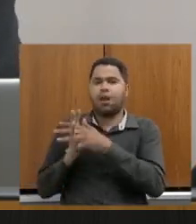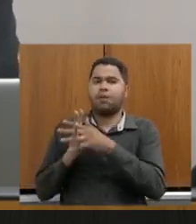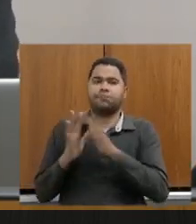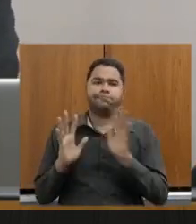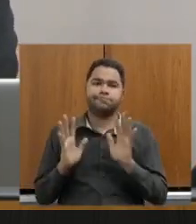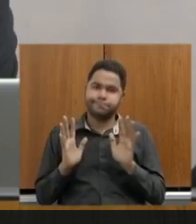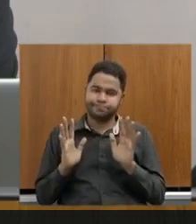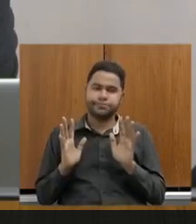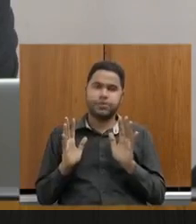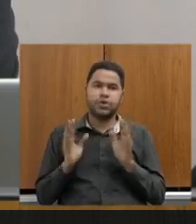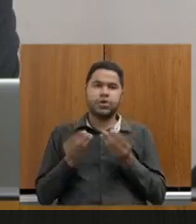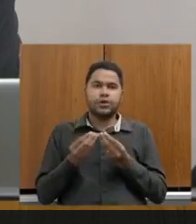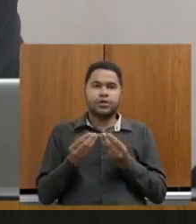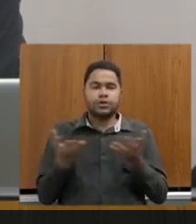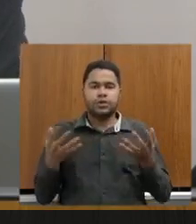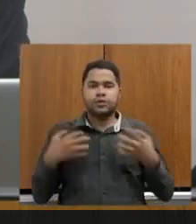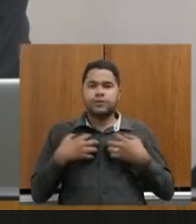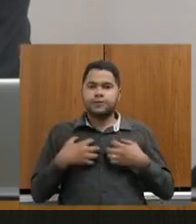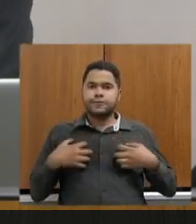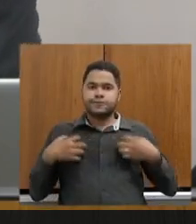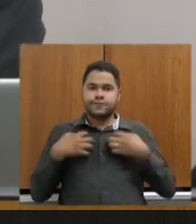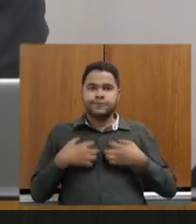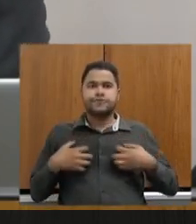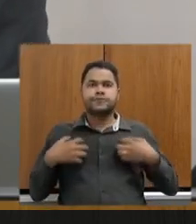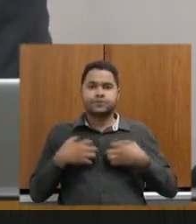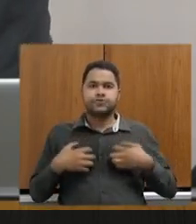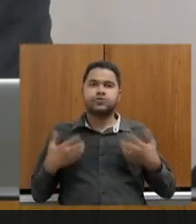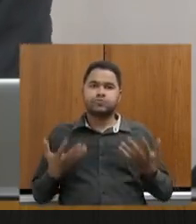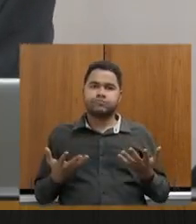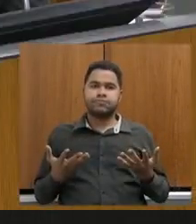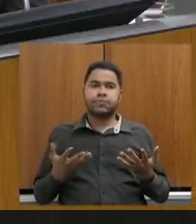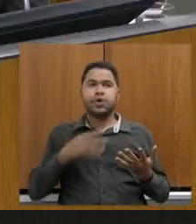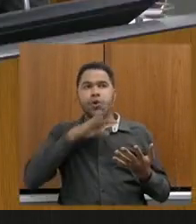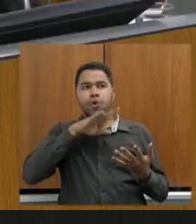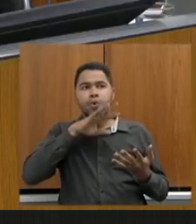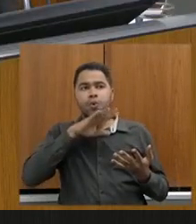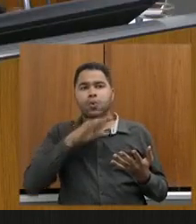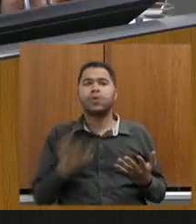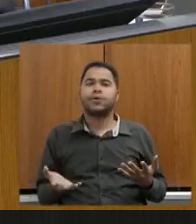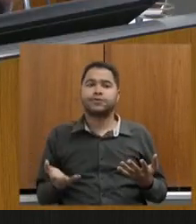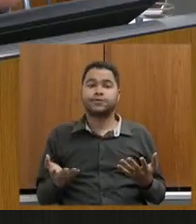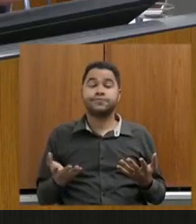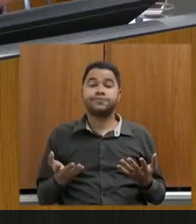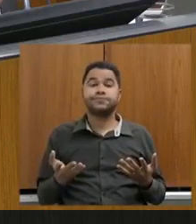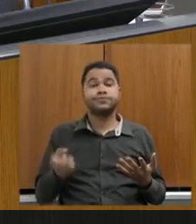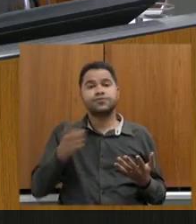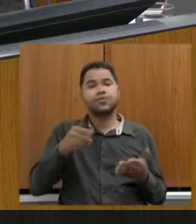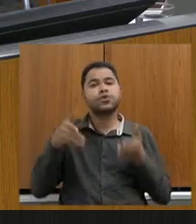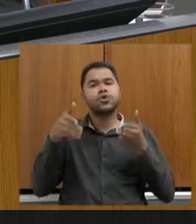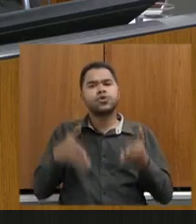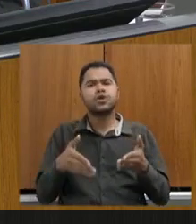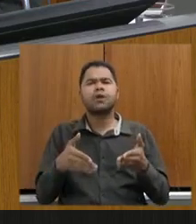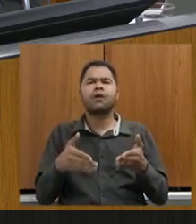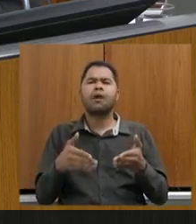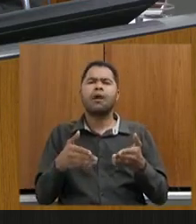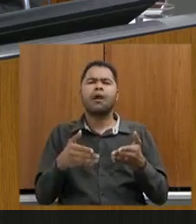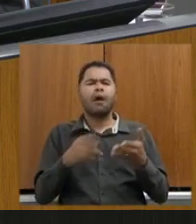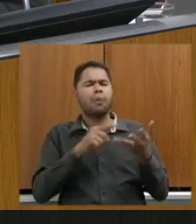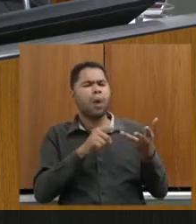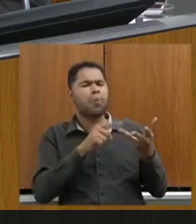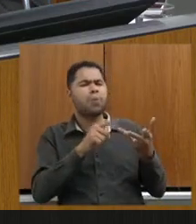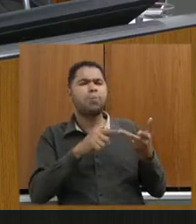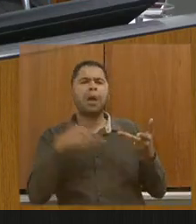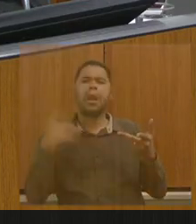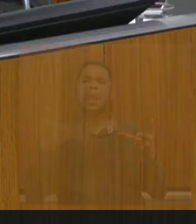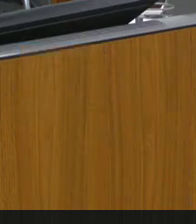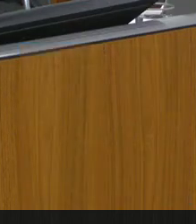isso tem gerado uma satisfação enorme e é ruim só porque você tá eu sou chega o senhor faz um punhado de coisa